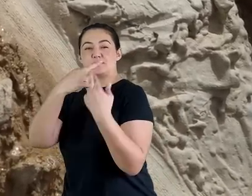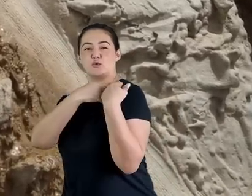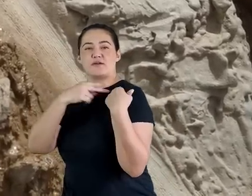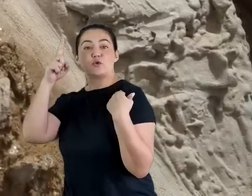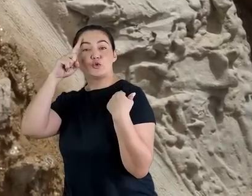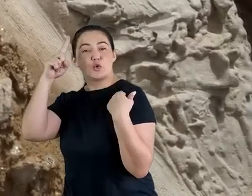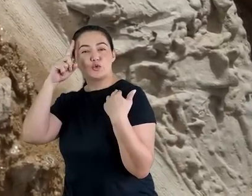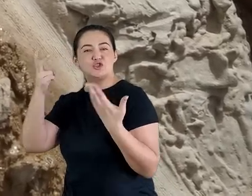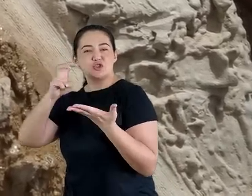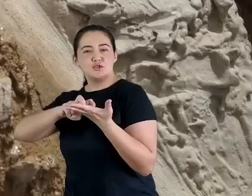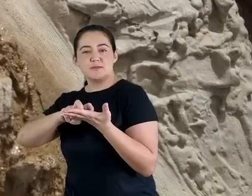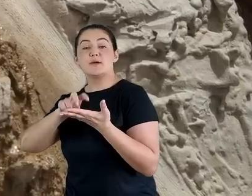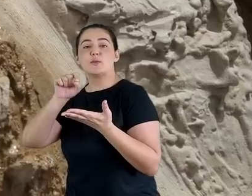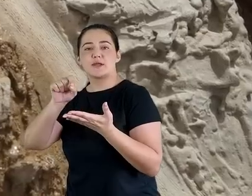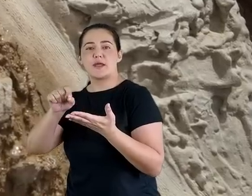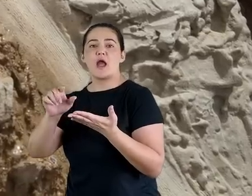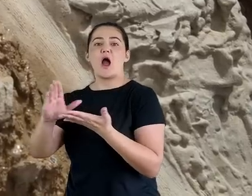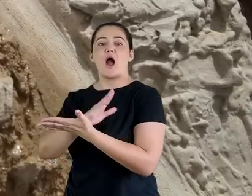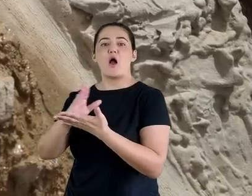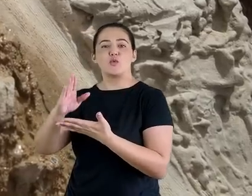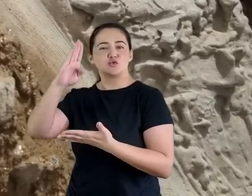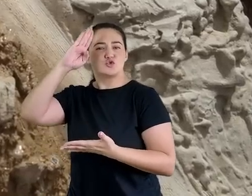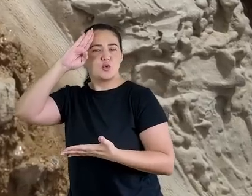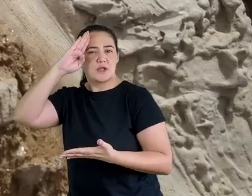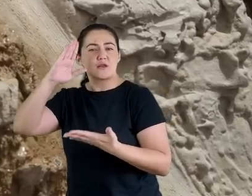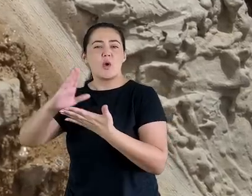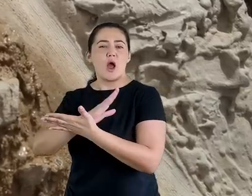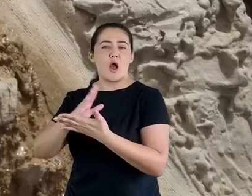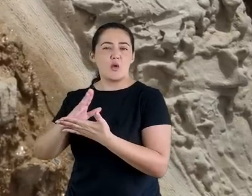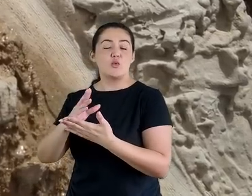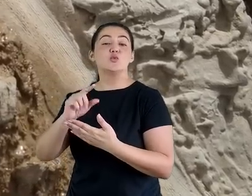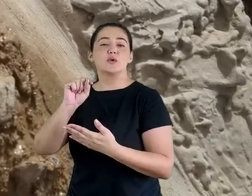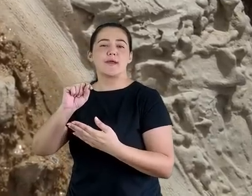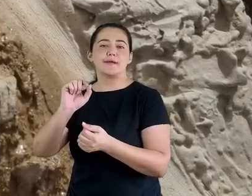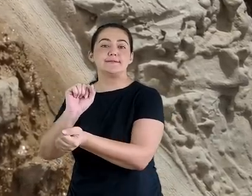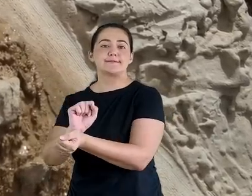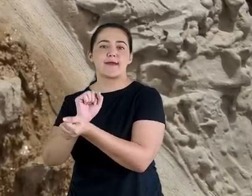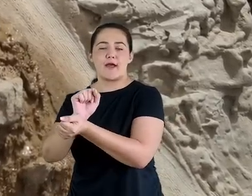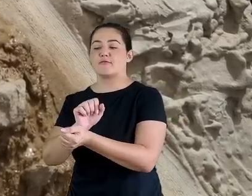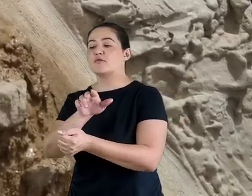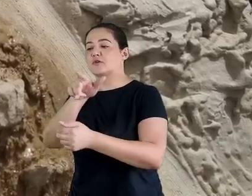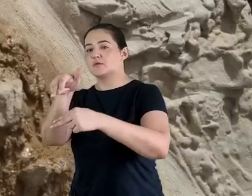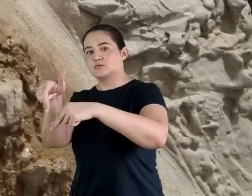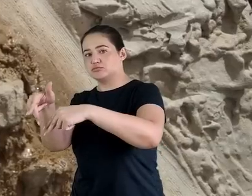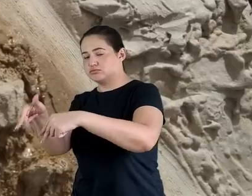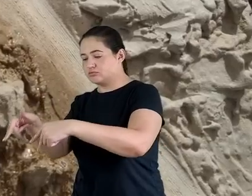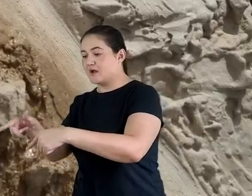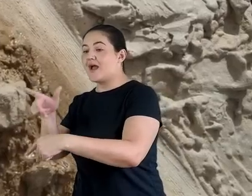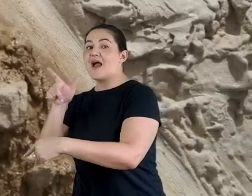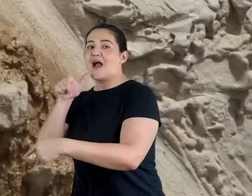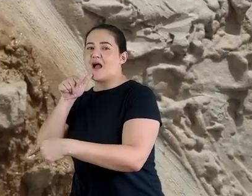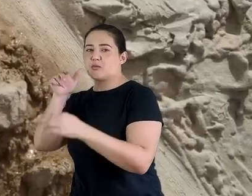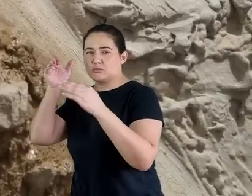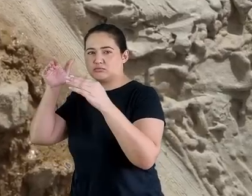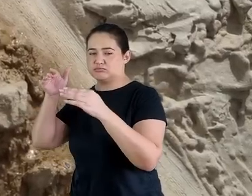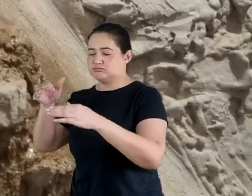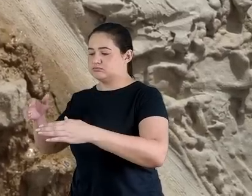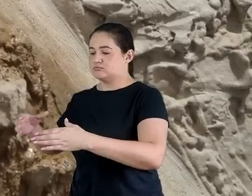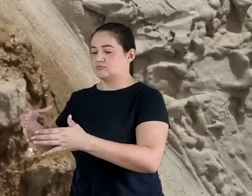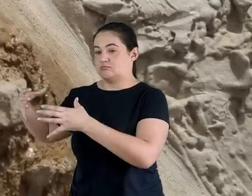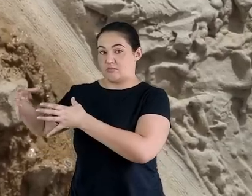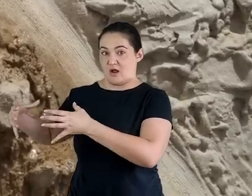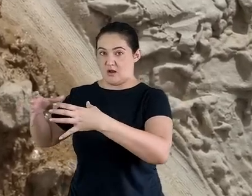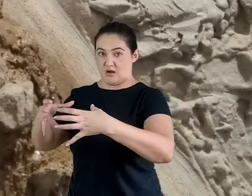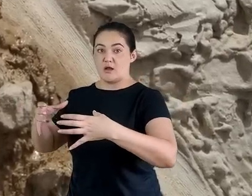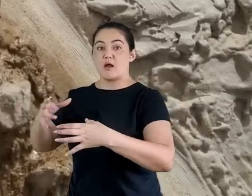escravos descessem para as cisternas, colocavam a água em seus animais de carga ou mulas e depois levavam a água até